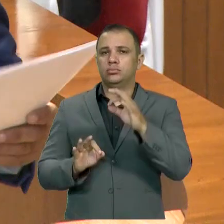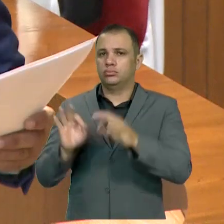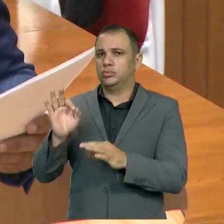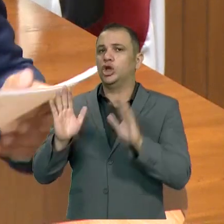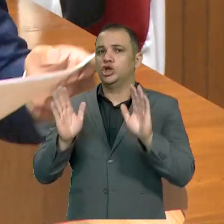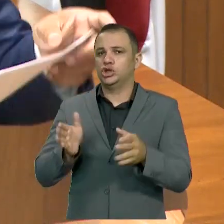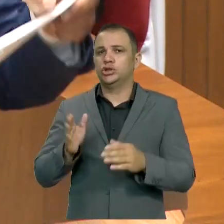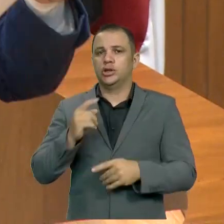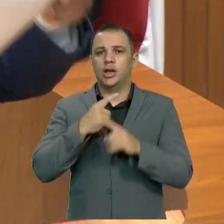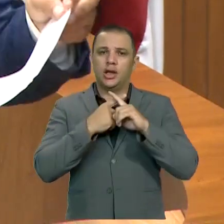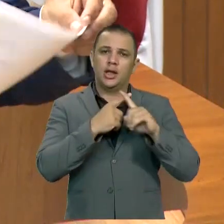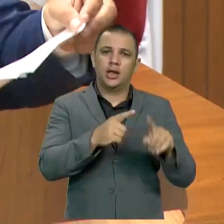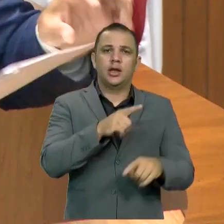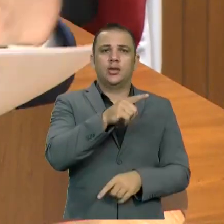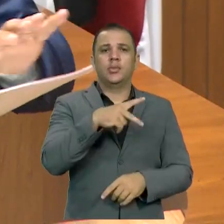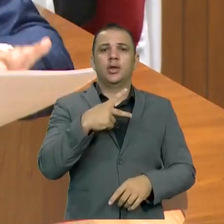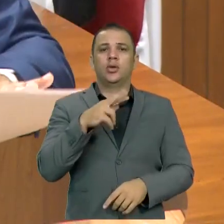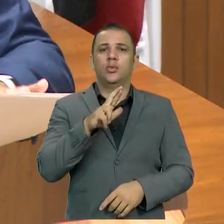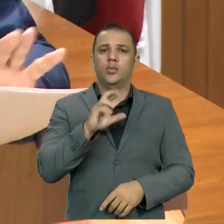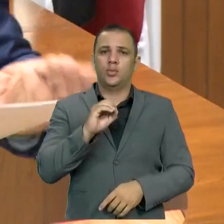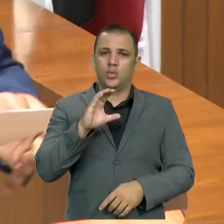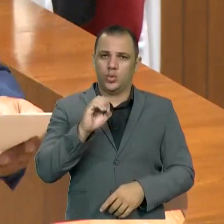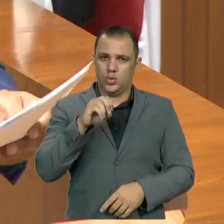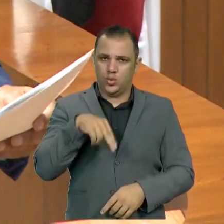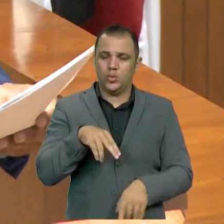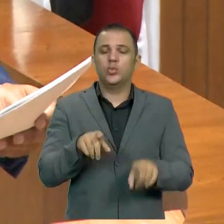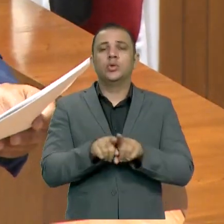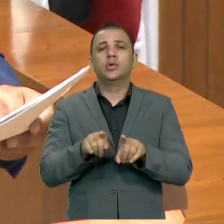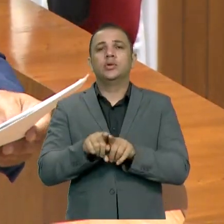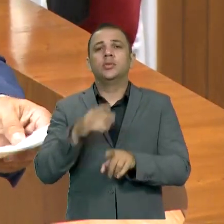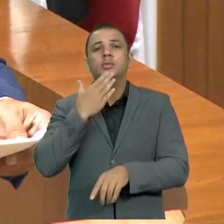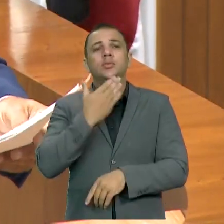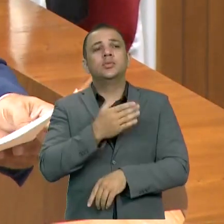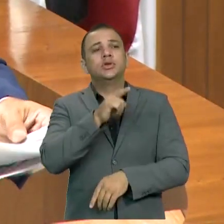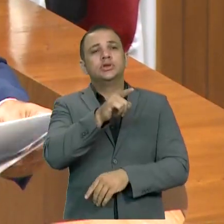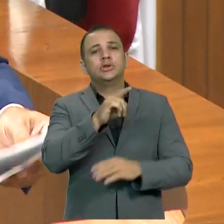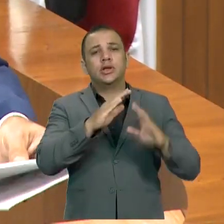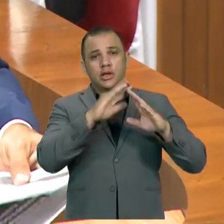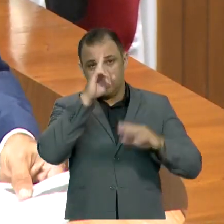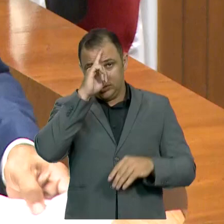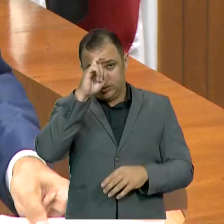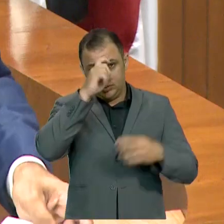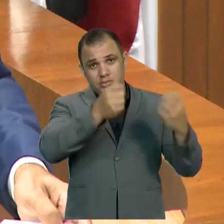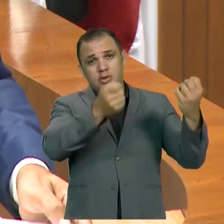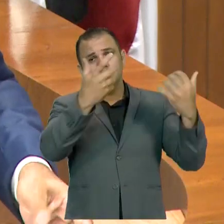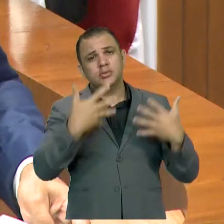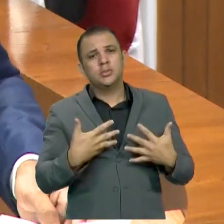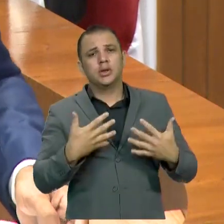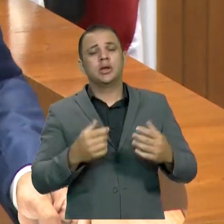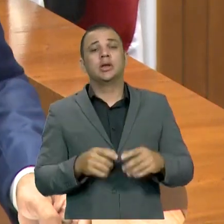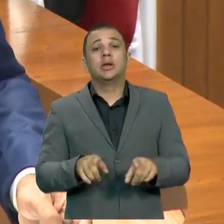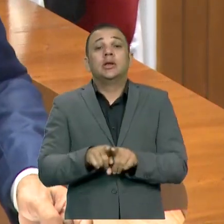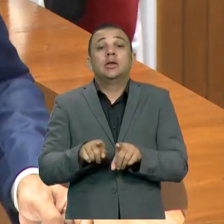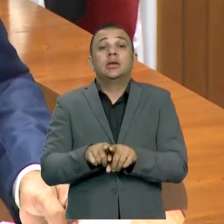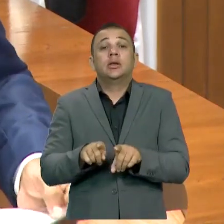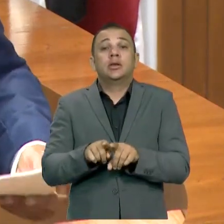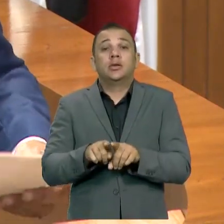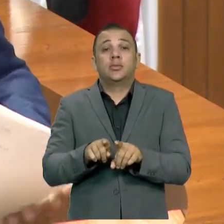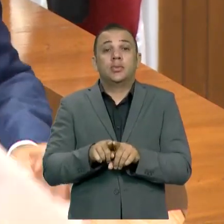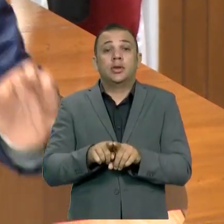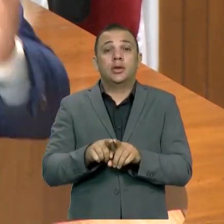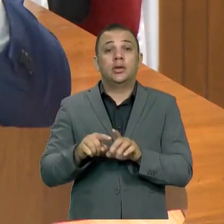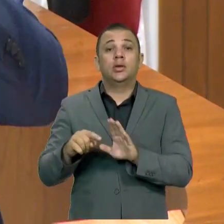Estamos solicitando a clínica que preste esclarecimentos, bem como os planos de saúde para que possam